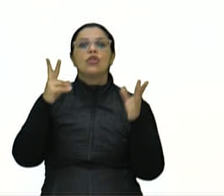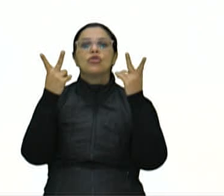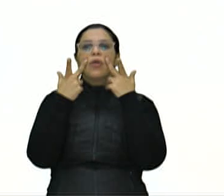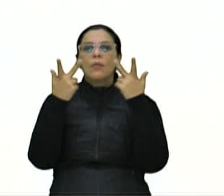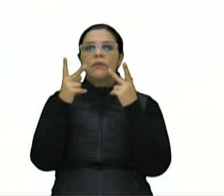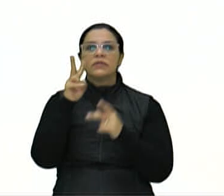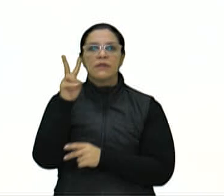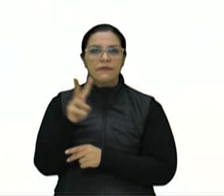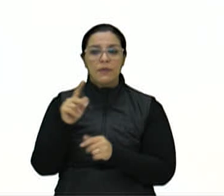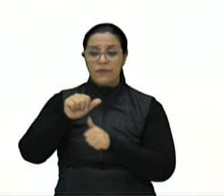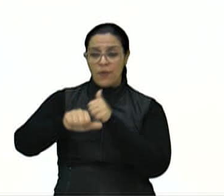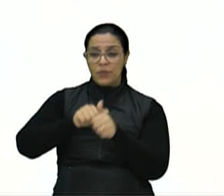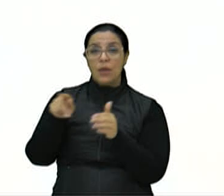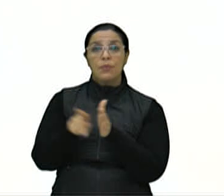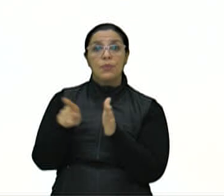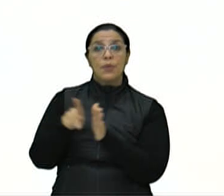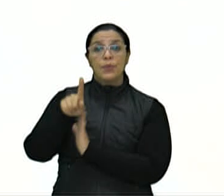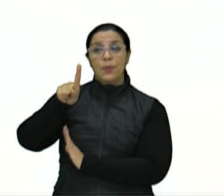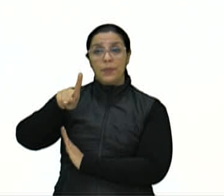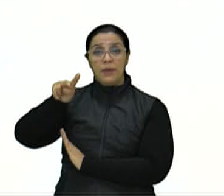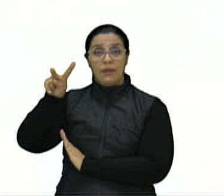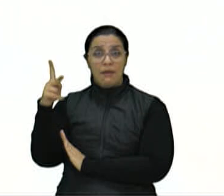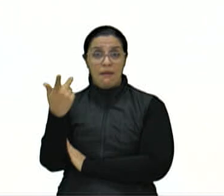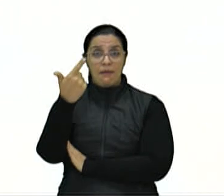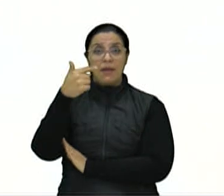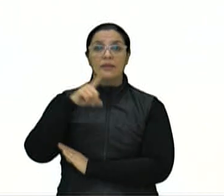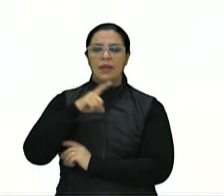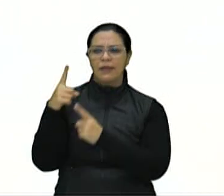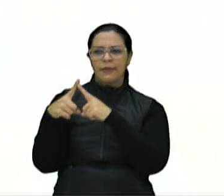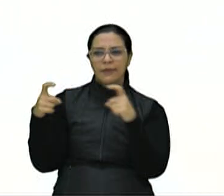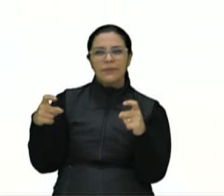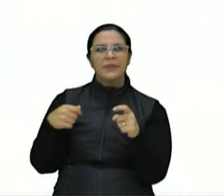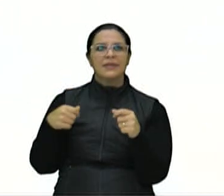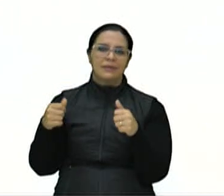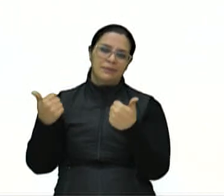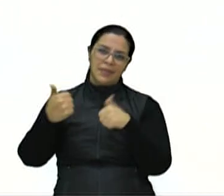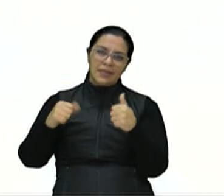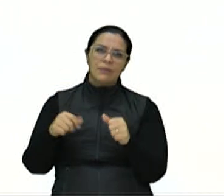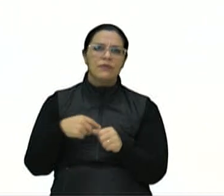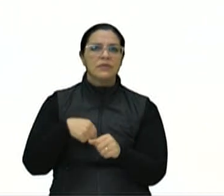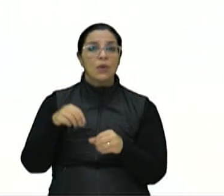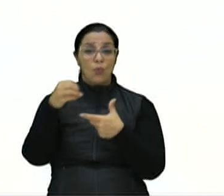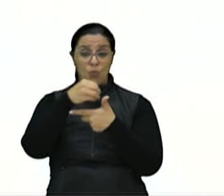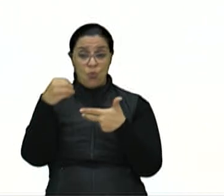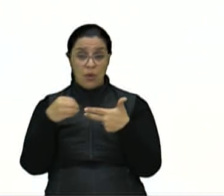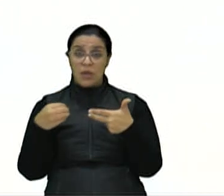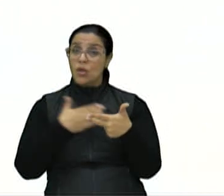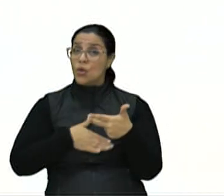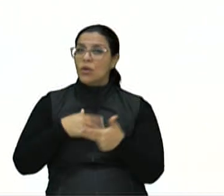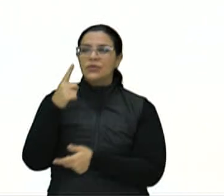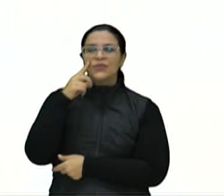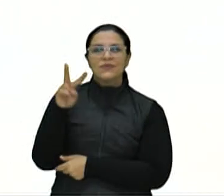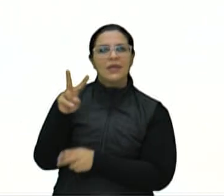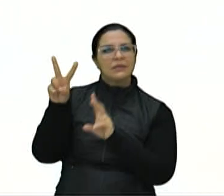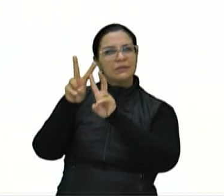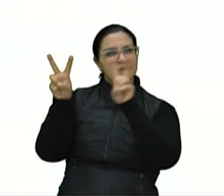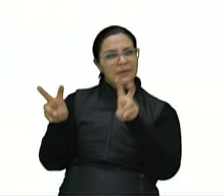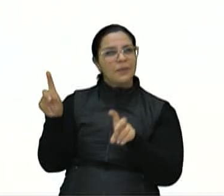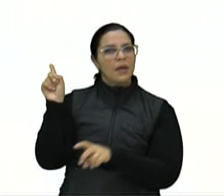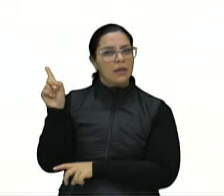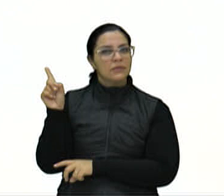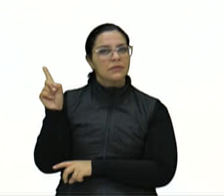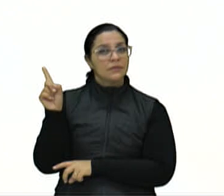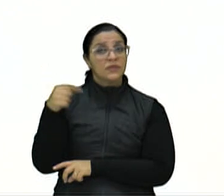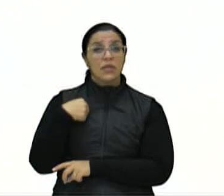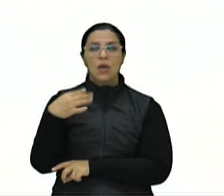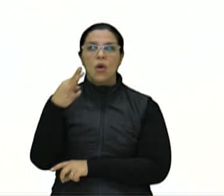comum, questão da alteração do pH, não vou ler esse texto inteiro aqui, mas o Enem gosta desta ideia, que